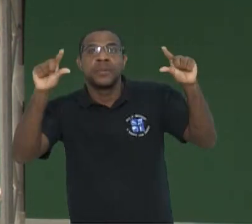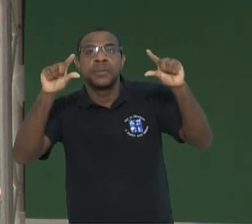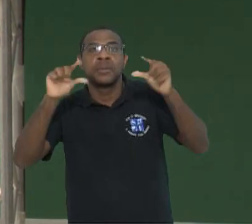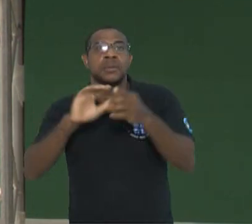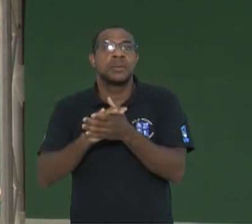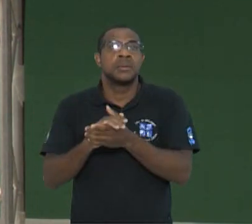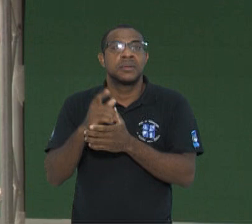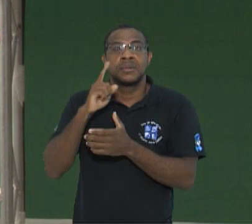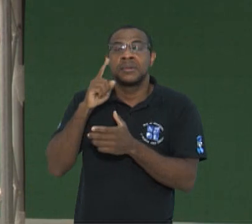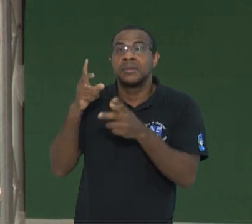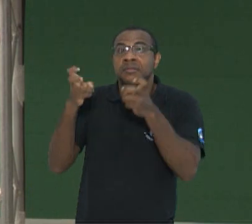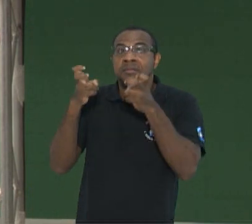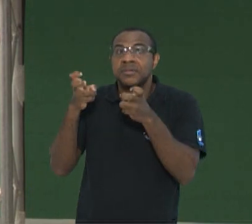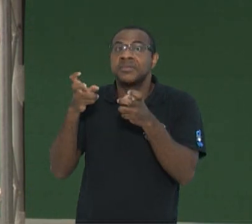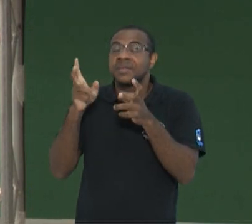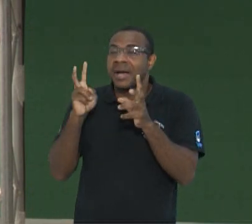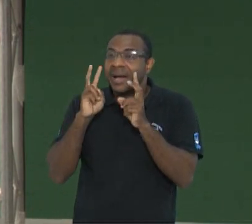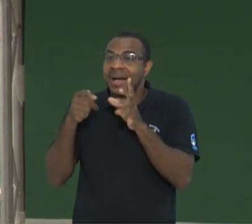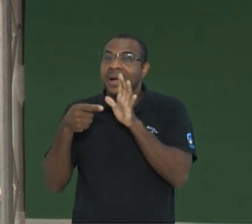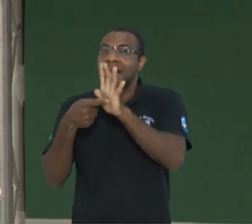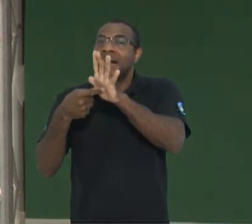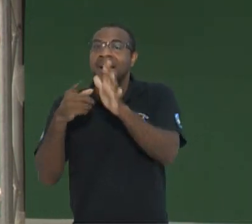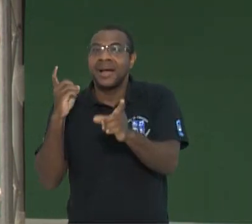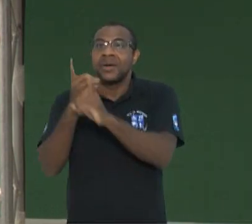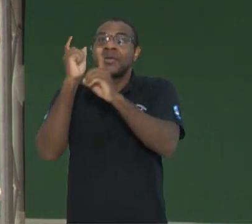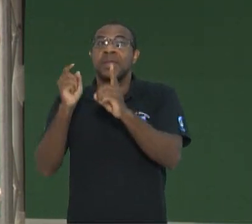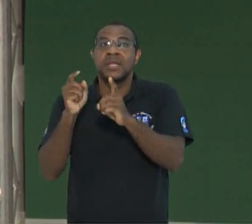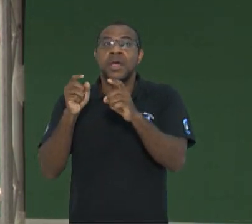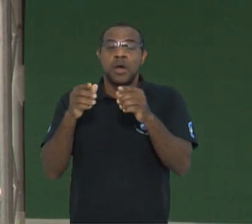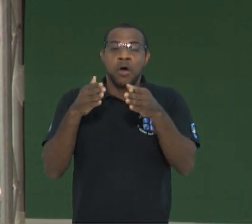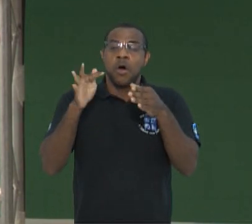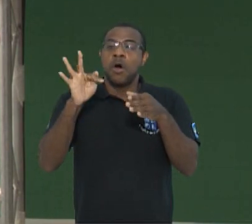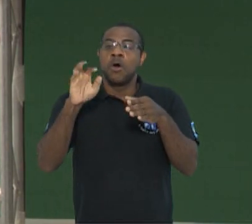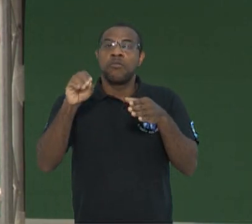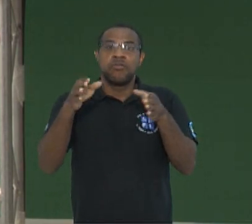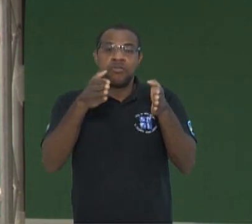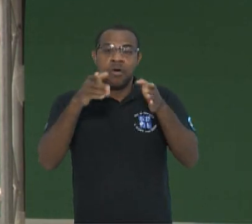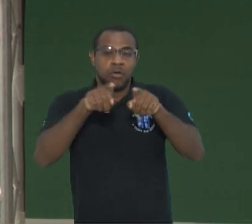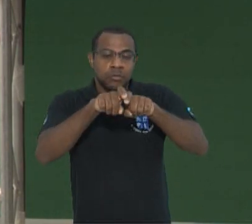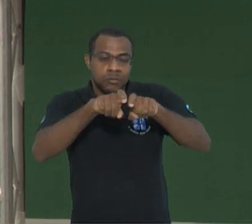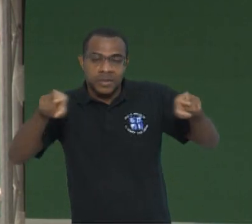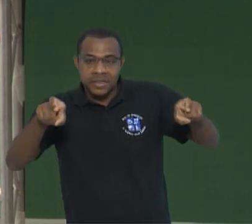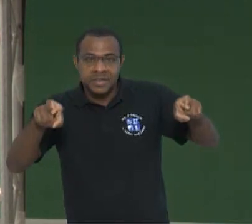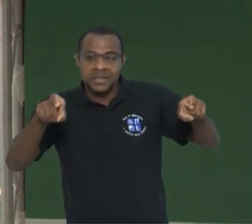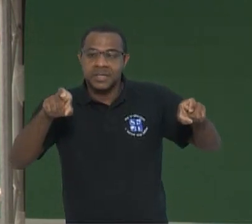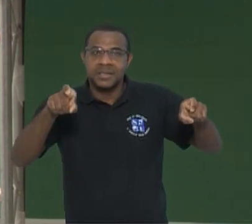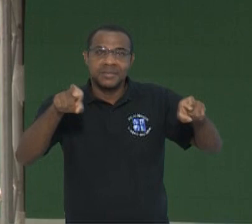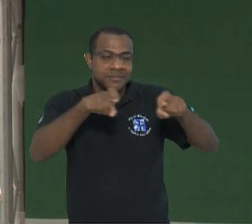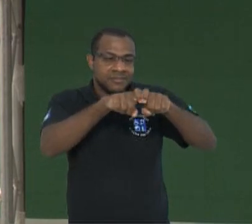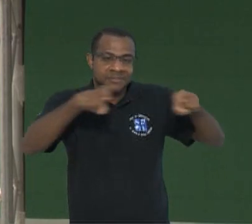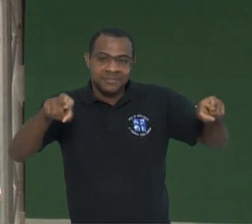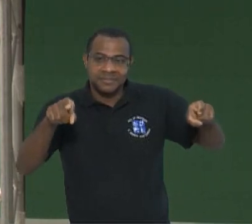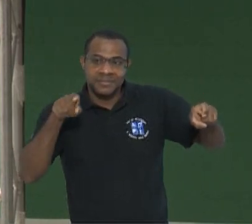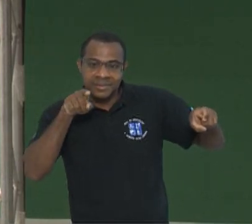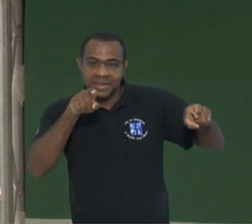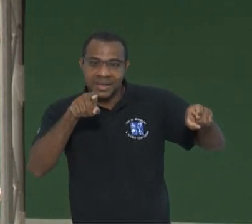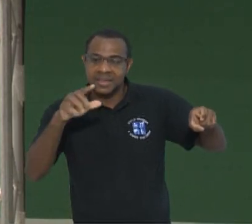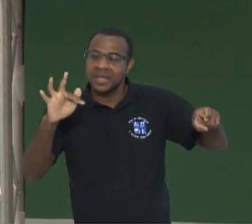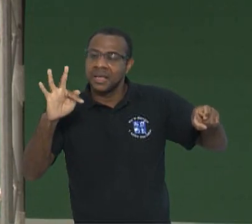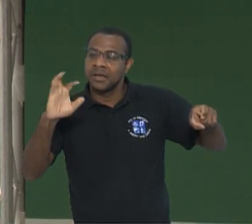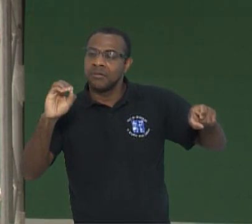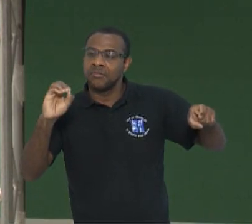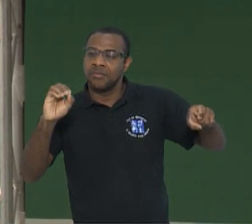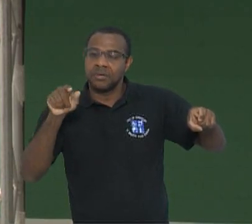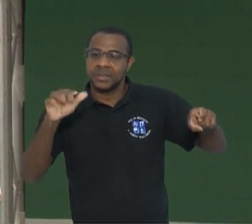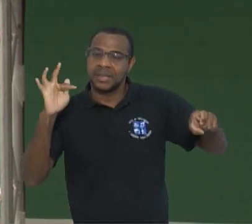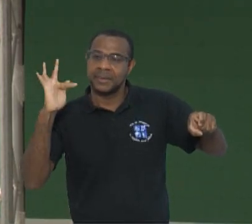que os focos estão sobre o eixo X. Por quê? Porque o primeiro elemento desta equação é x